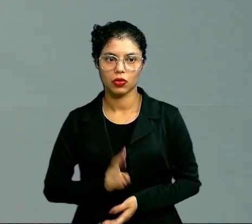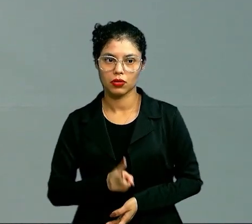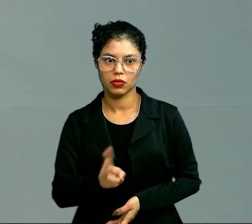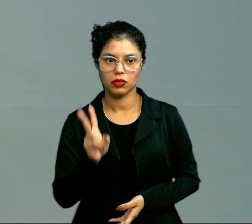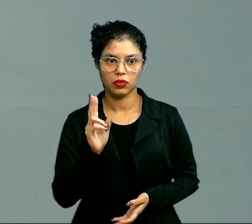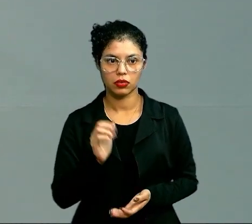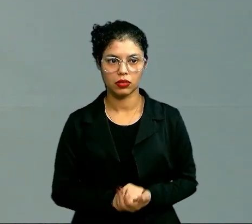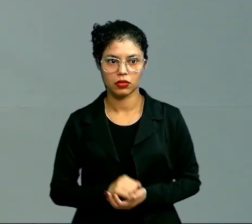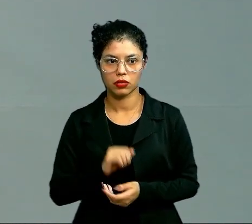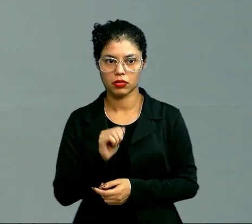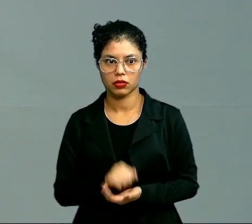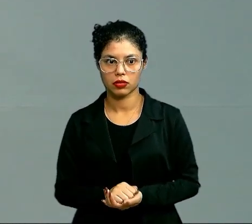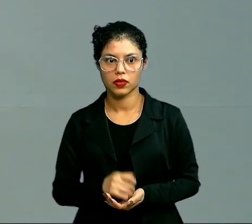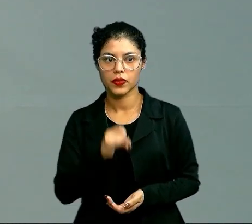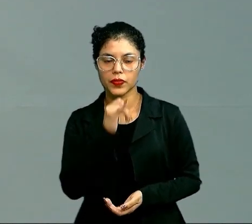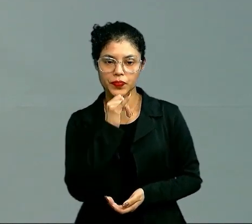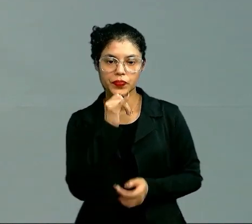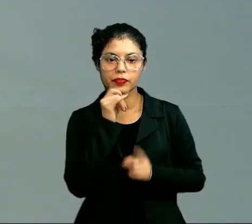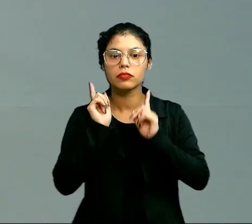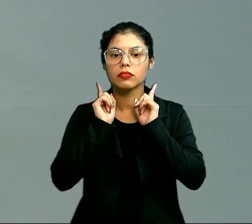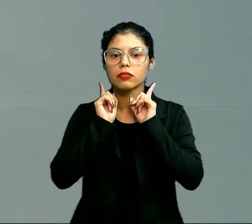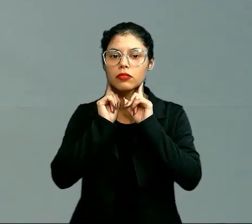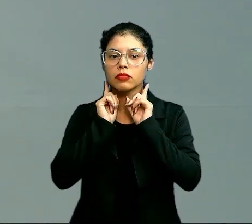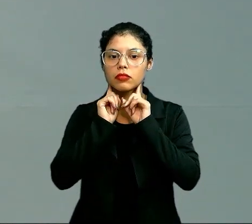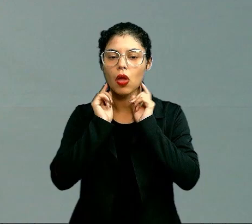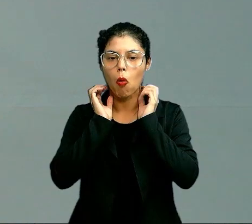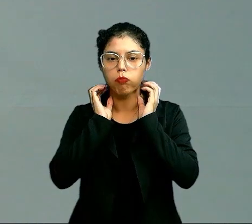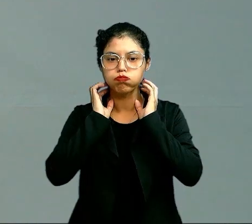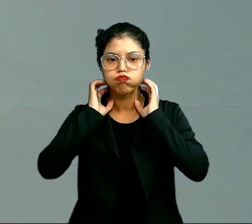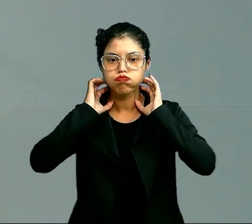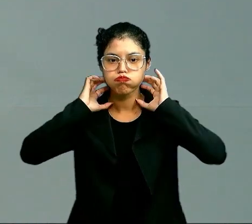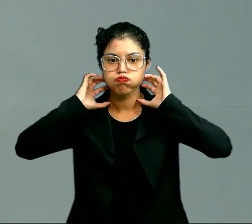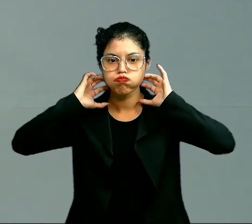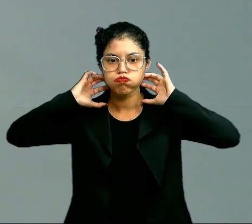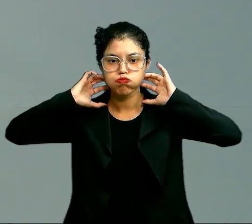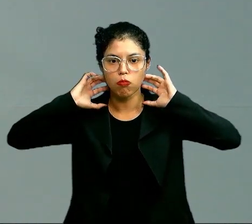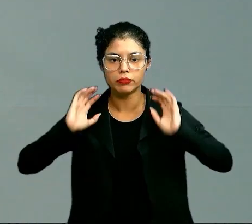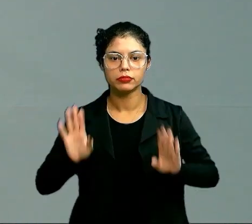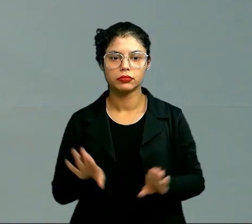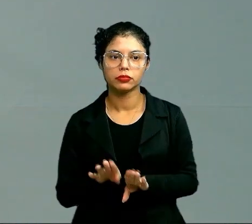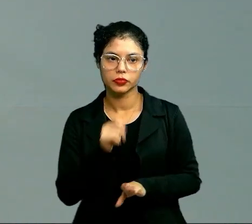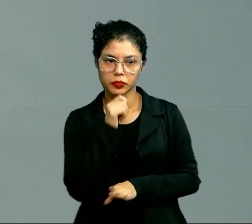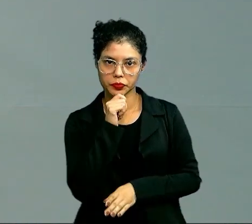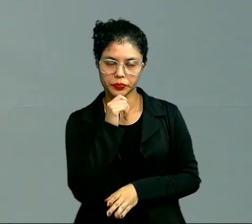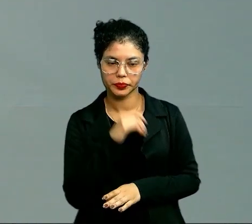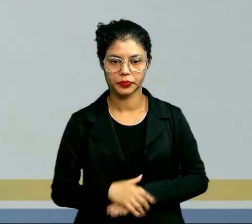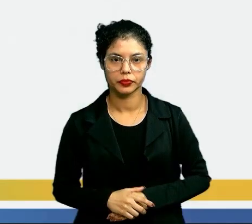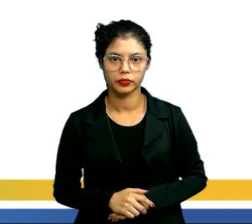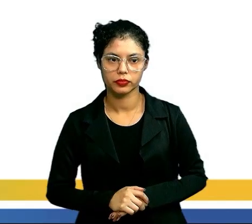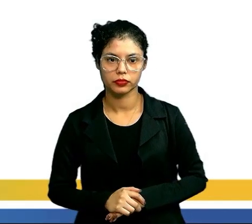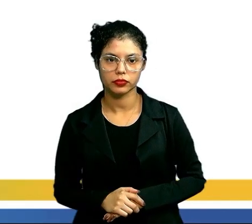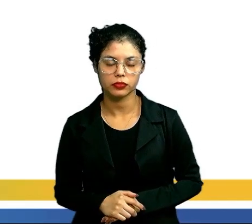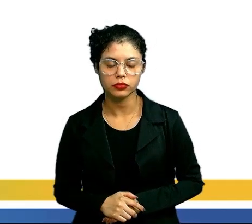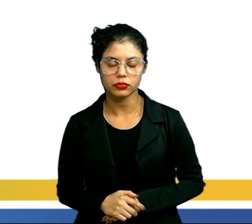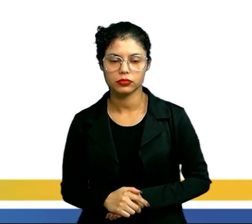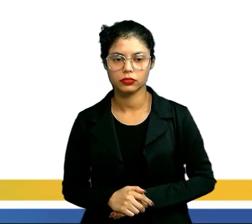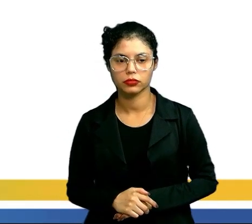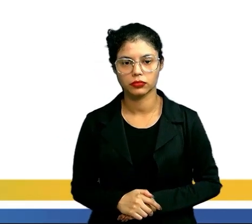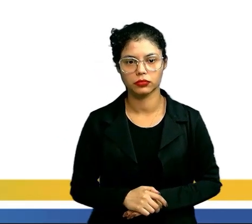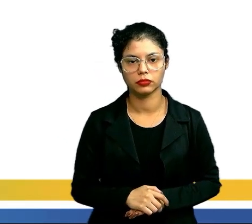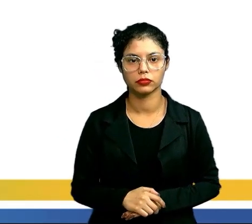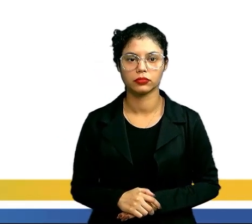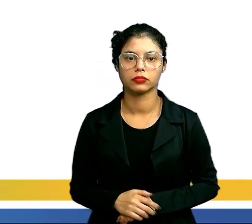dos gânglios linfáticos, um exemplo que tenha no pescoço, né, que pode aí dar uma leve protuberância, tá? Então, esses acabam